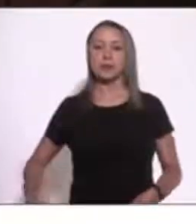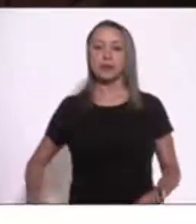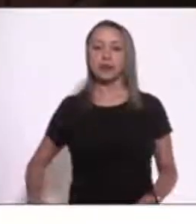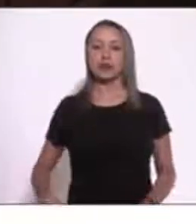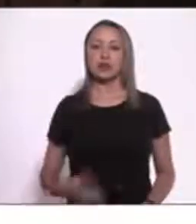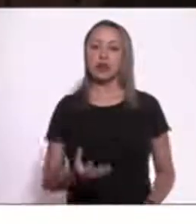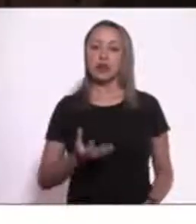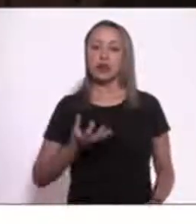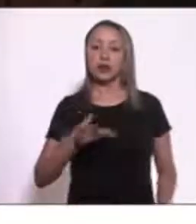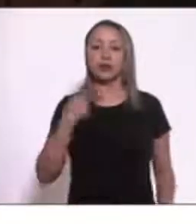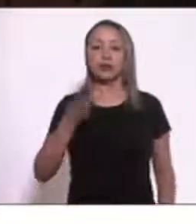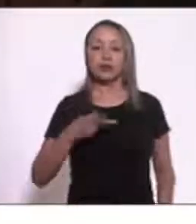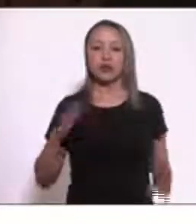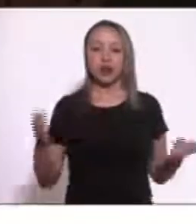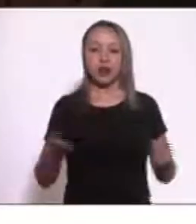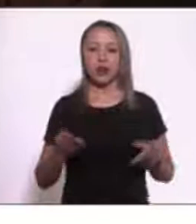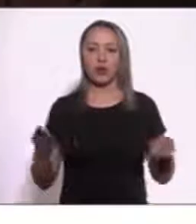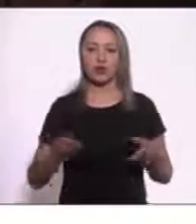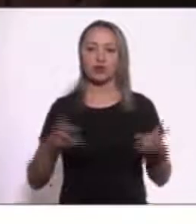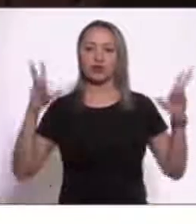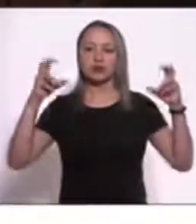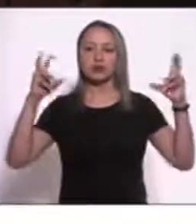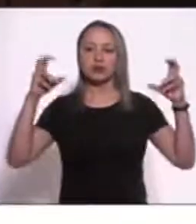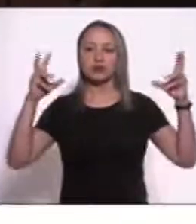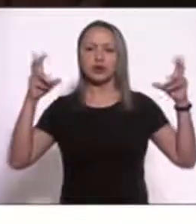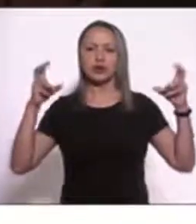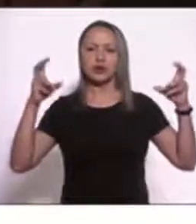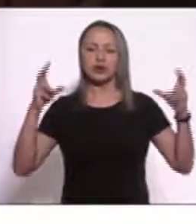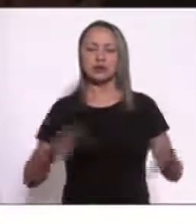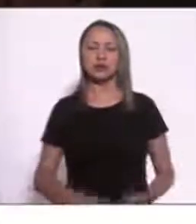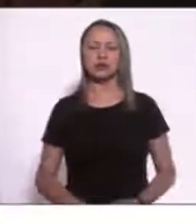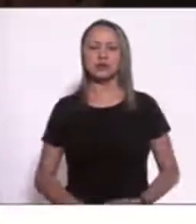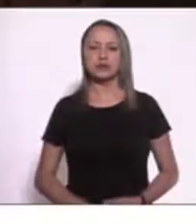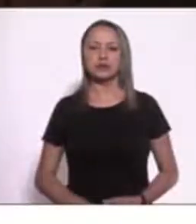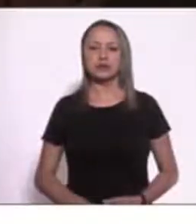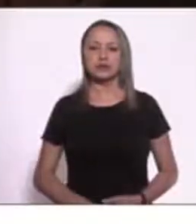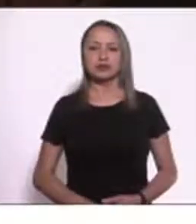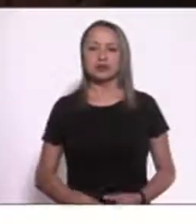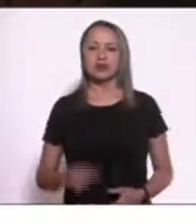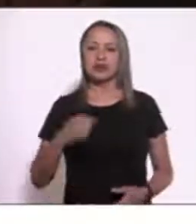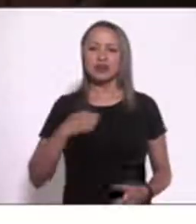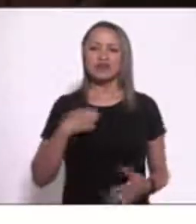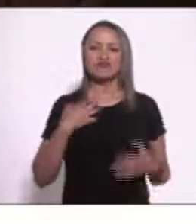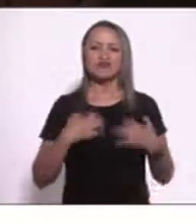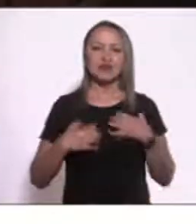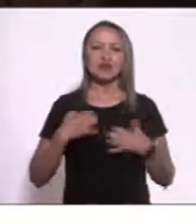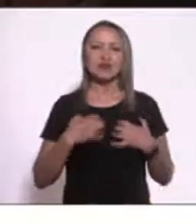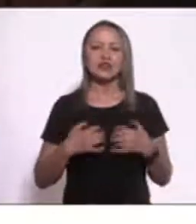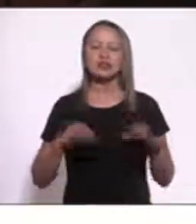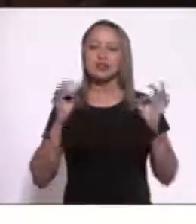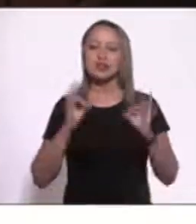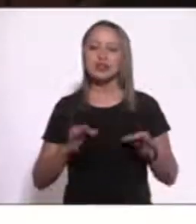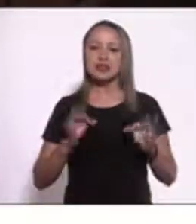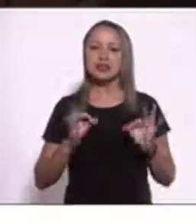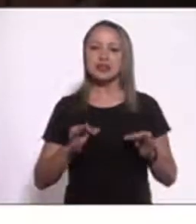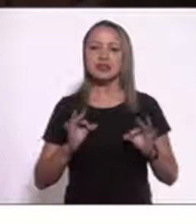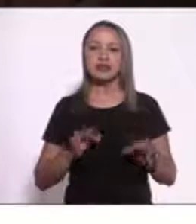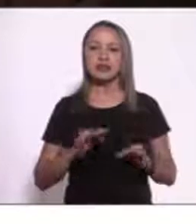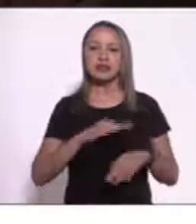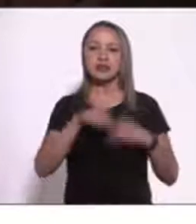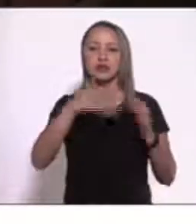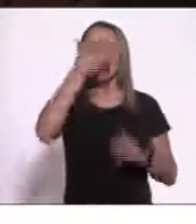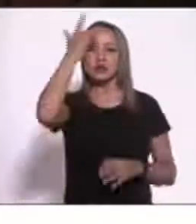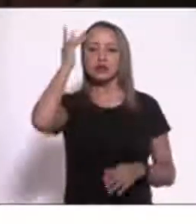de discorrer hoje sobre um assunto que há muito incomoda a mim e tenho certeza a todos